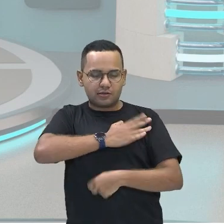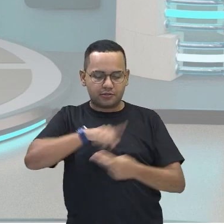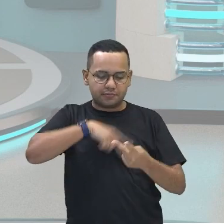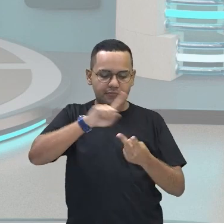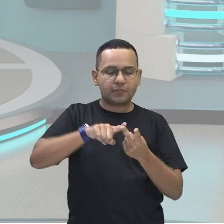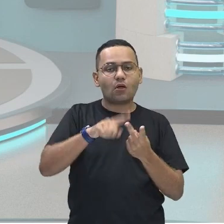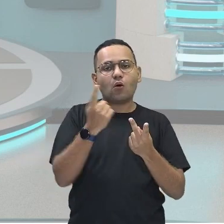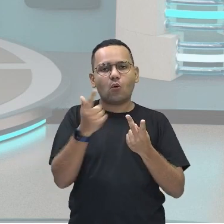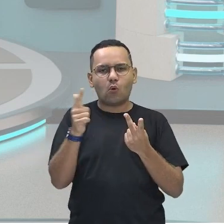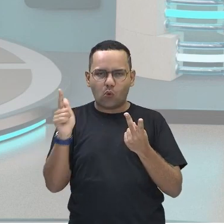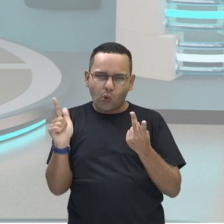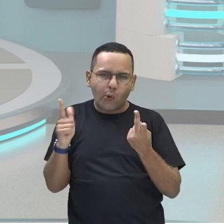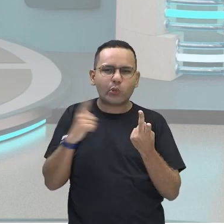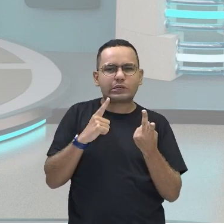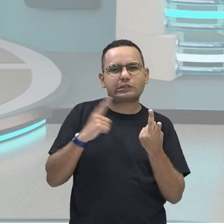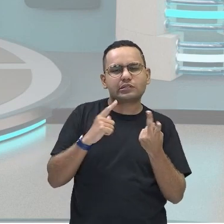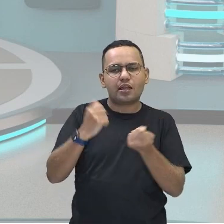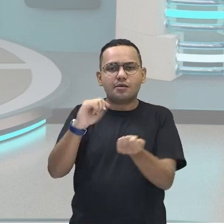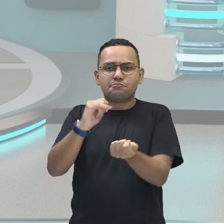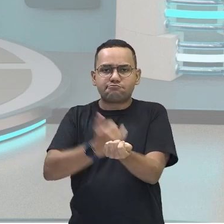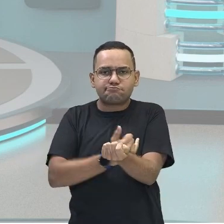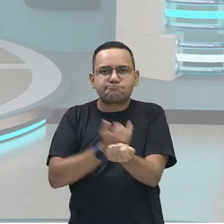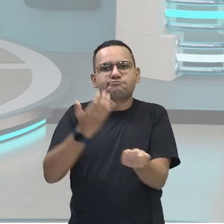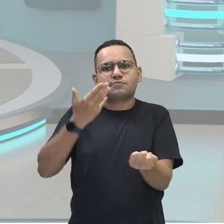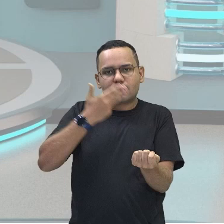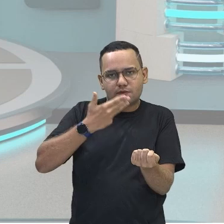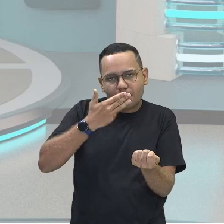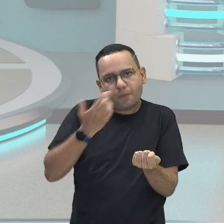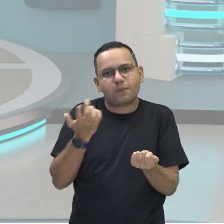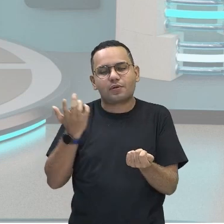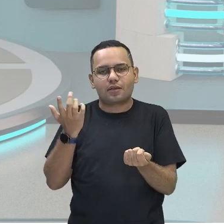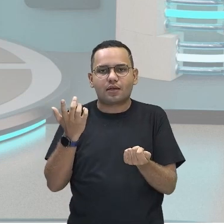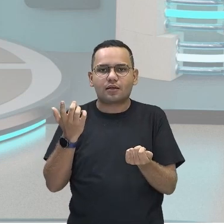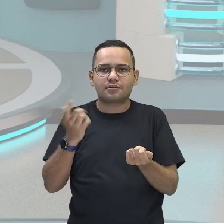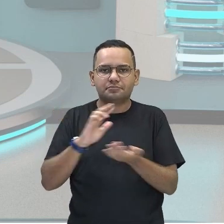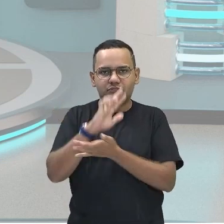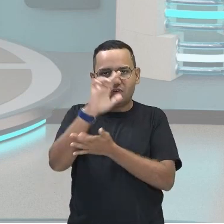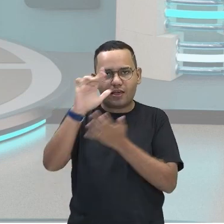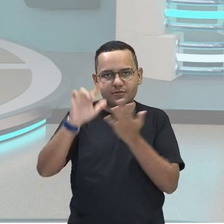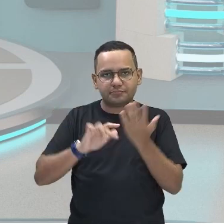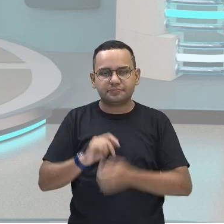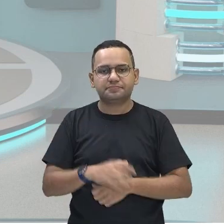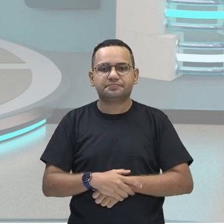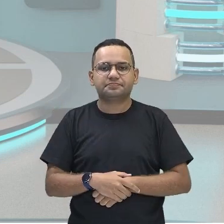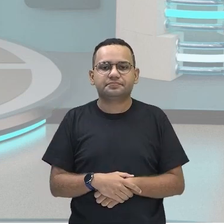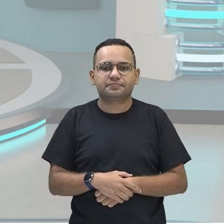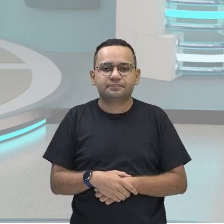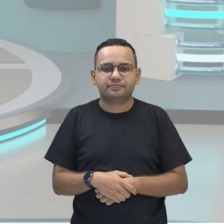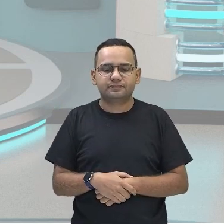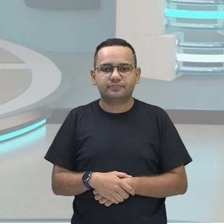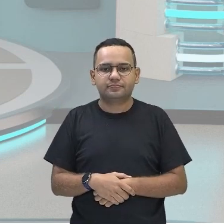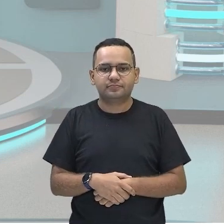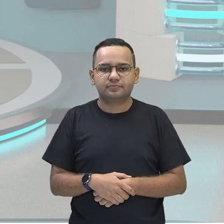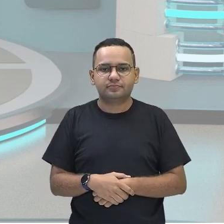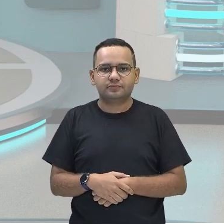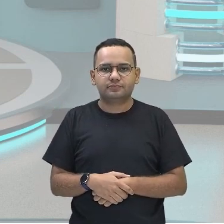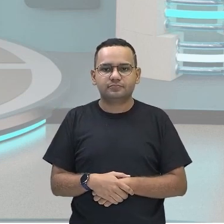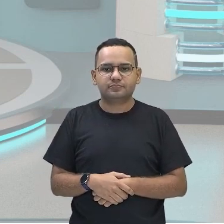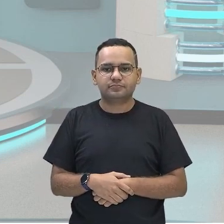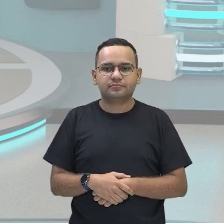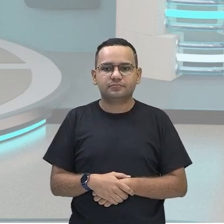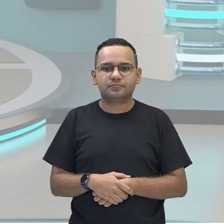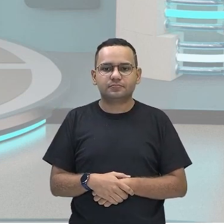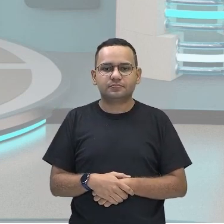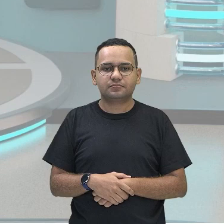relacionadas aos níveis de açúcar e de de lipídios no nosso corpo então é o aspecto mais